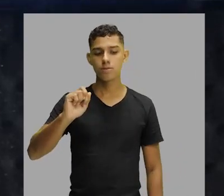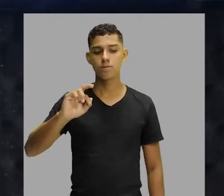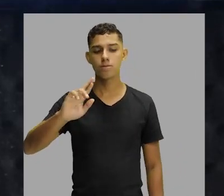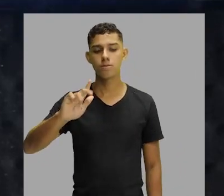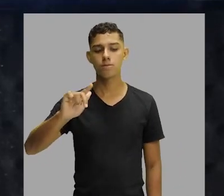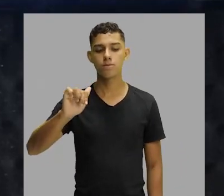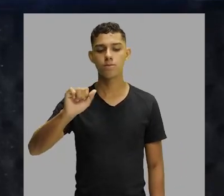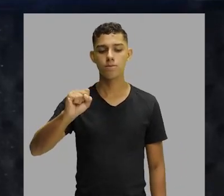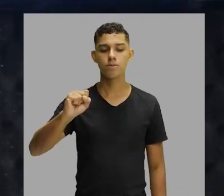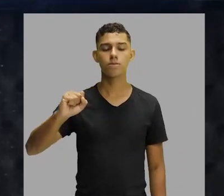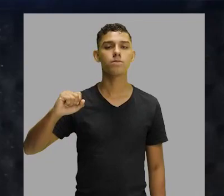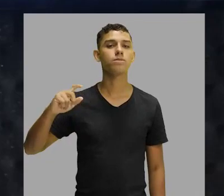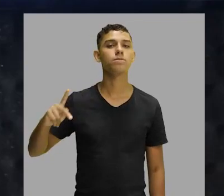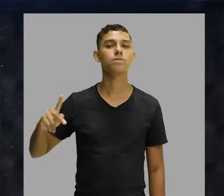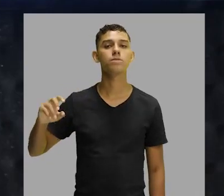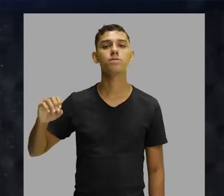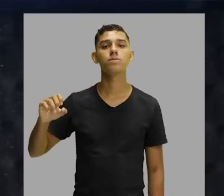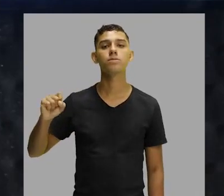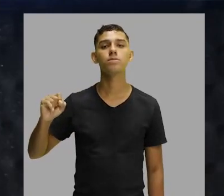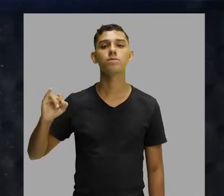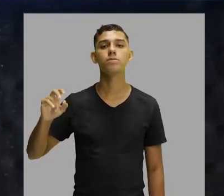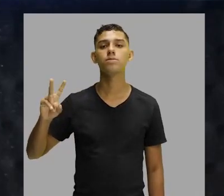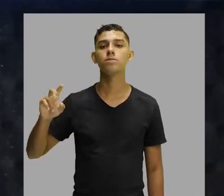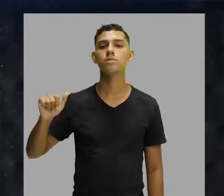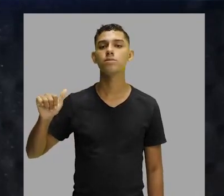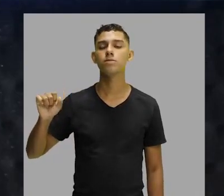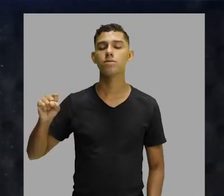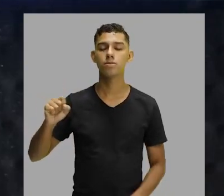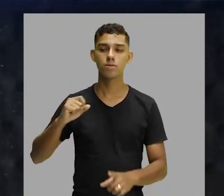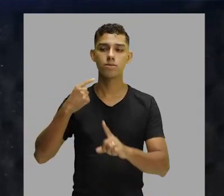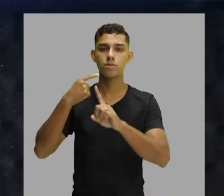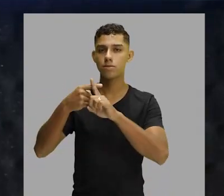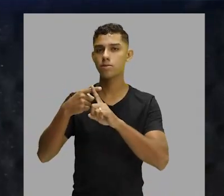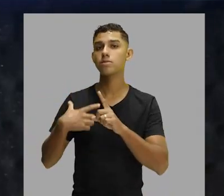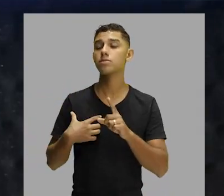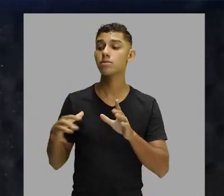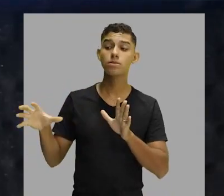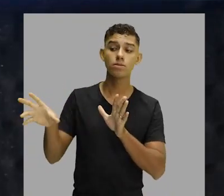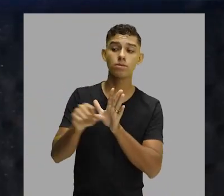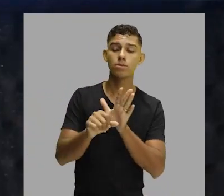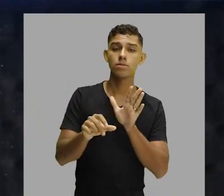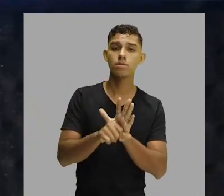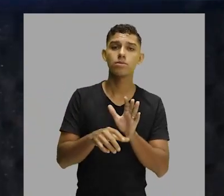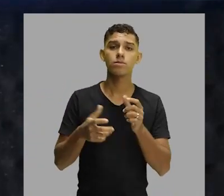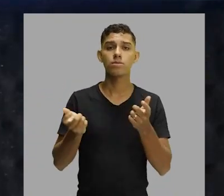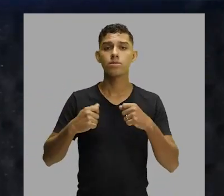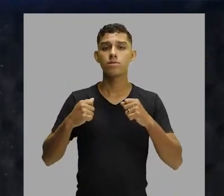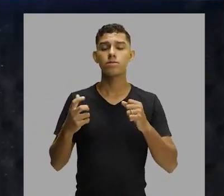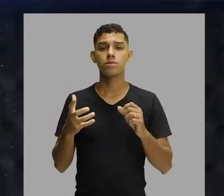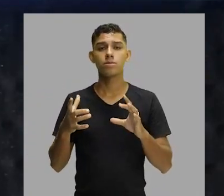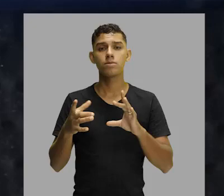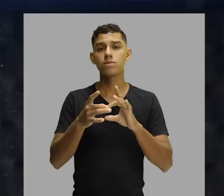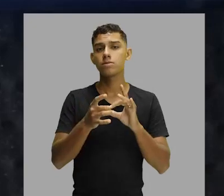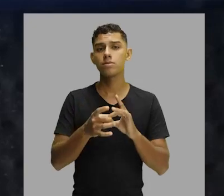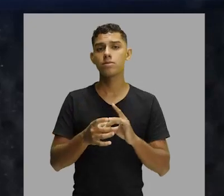Porque as cargas positivas elas têm a tendência de atrair as cargas negativas. Então isso pode